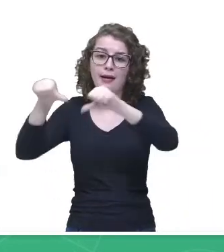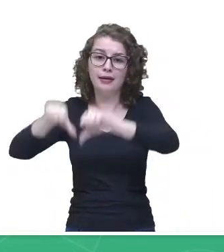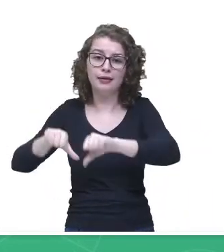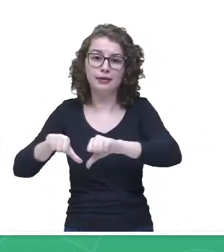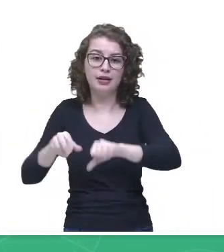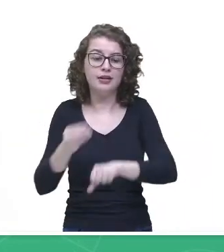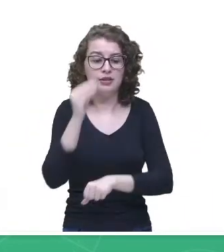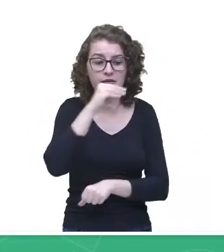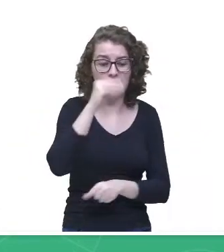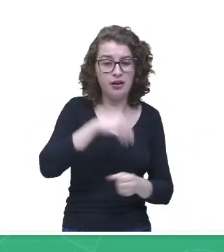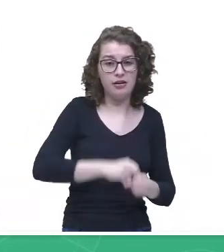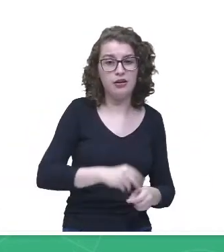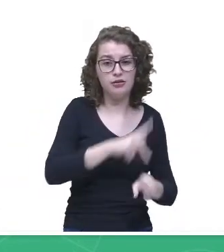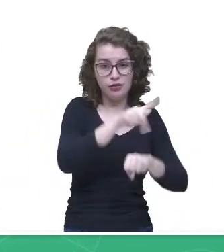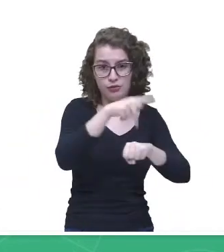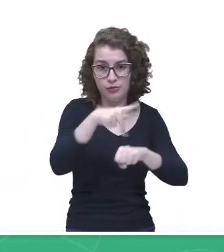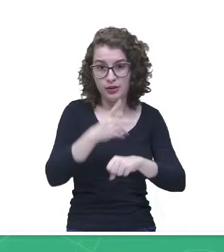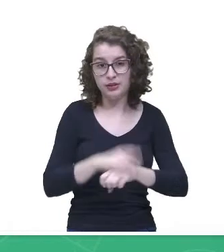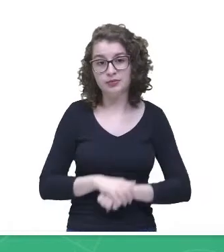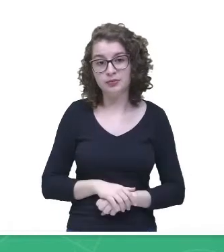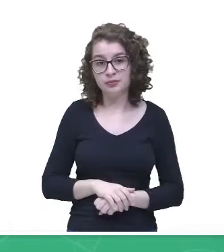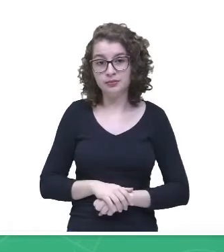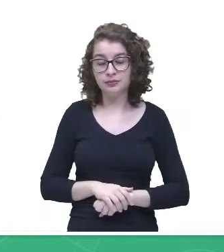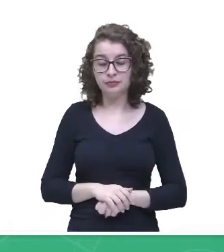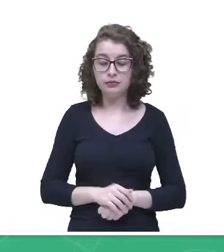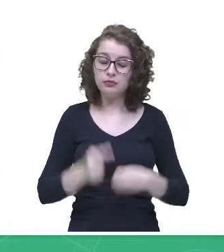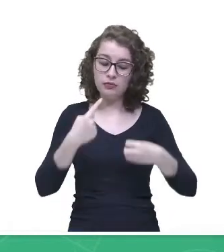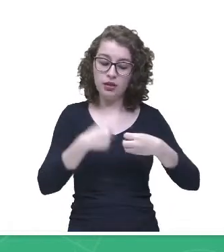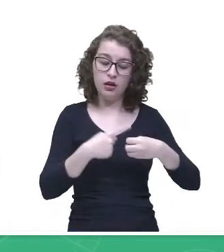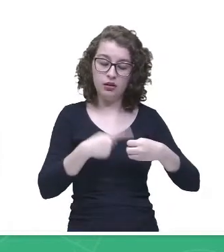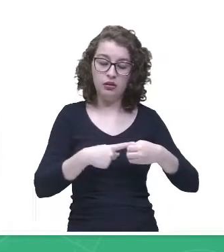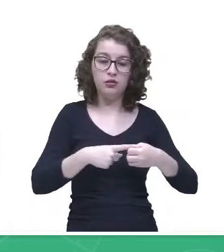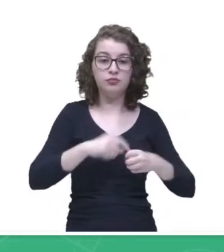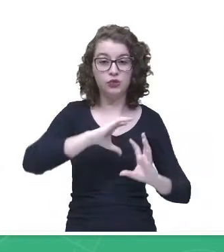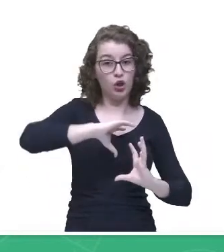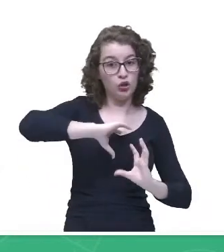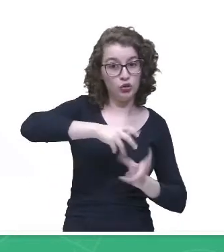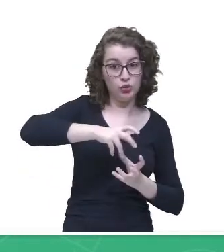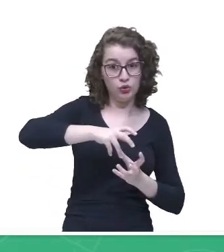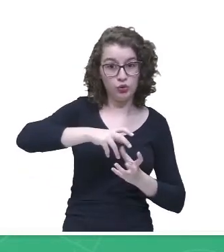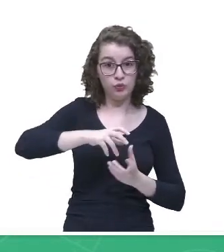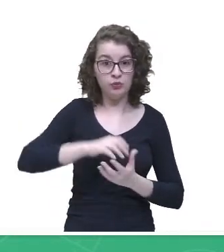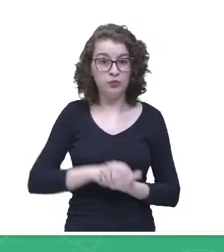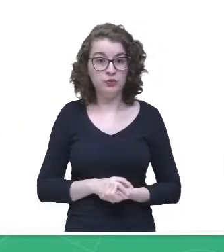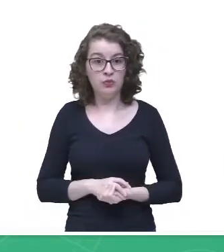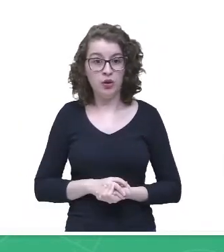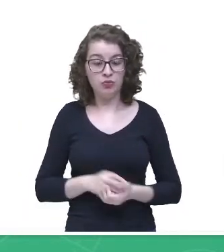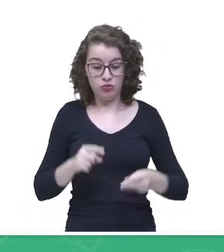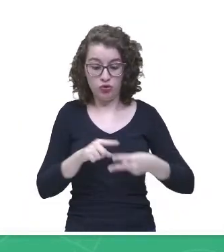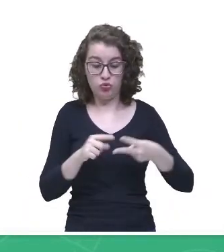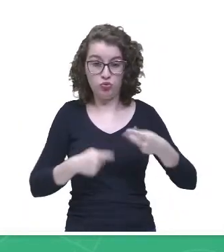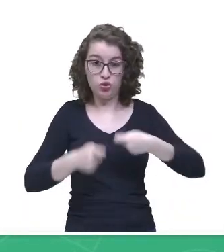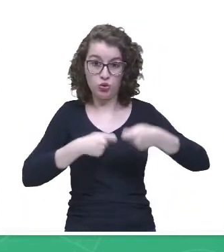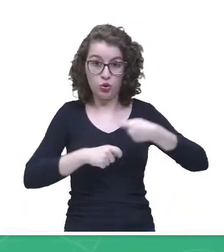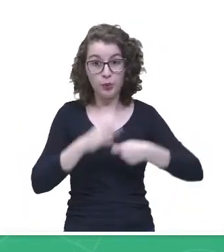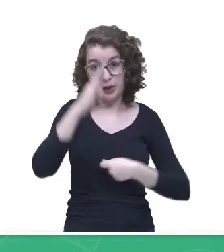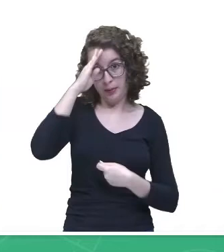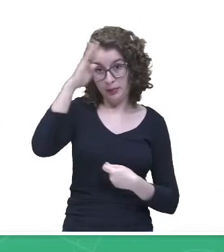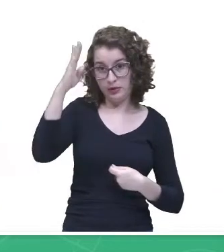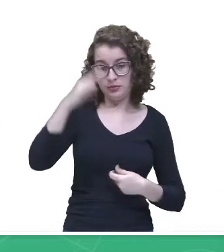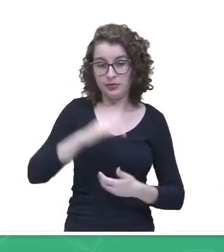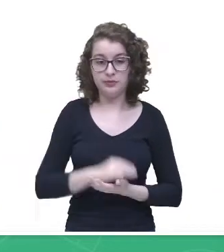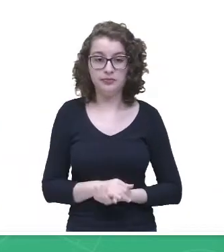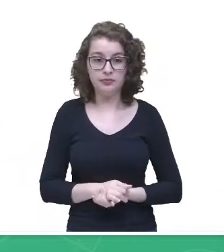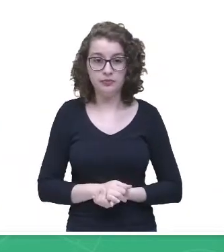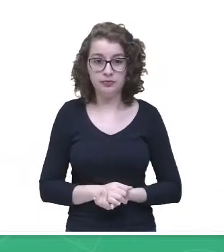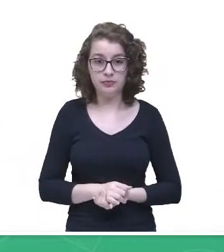bom? As cidades globais, elas vão ter duas atividades econômicas principais. A gente vai começar falando